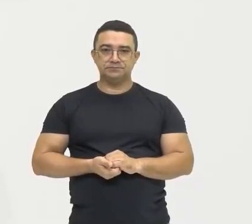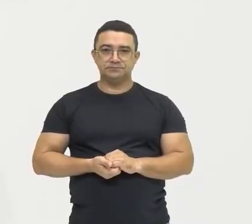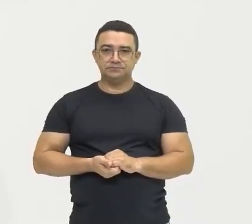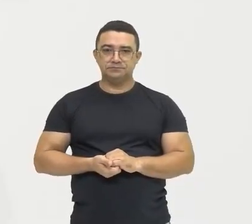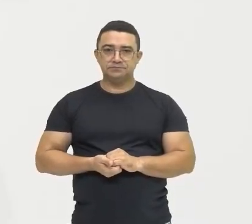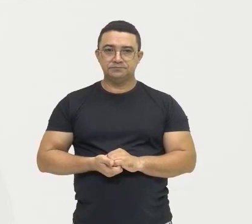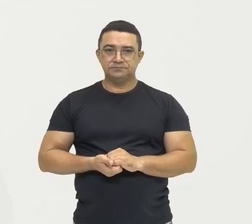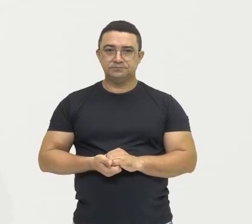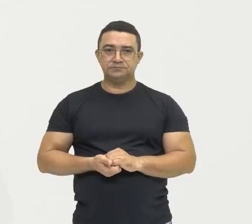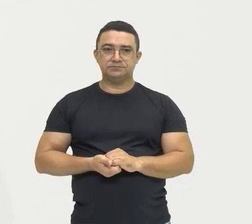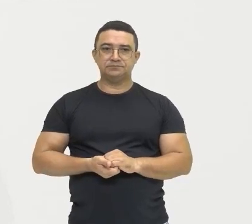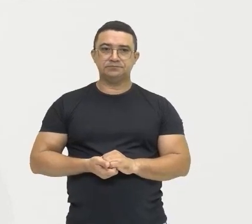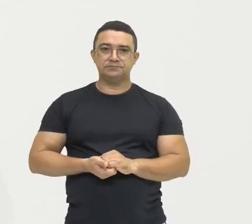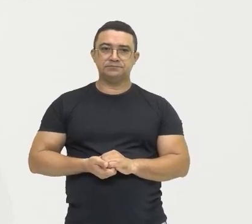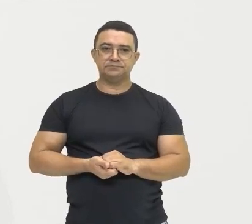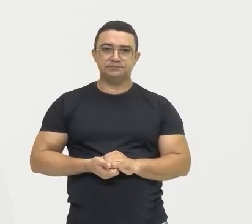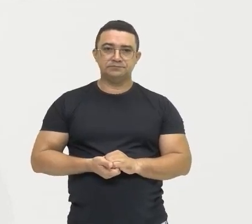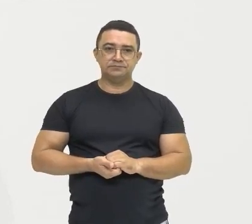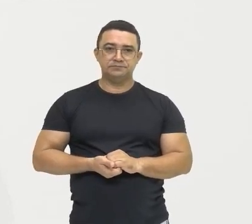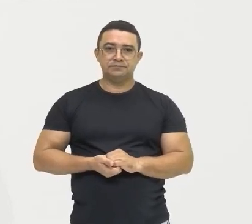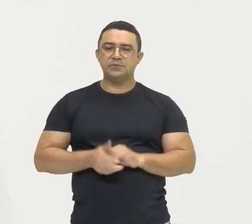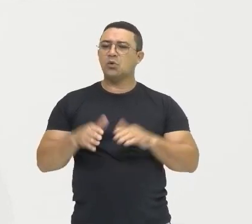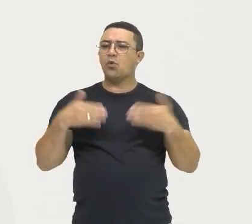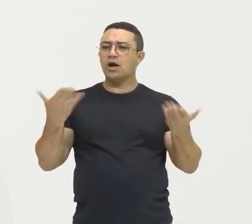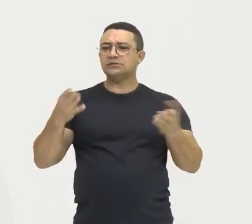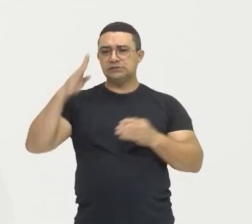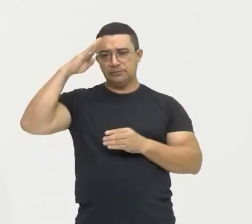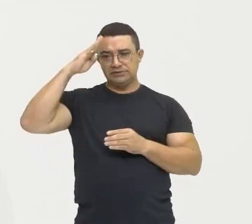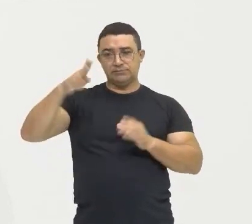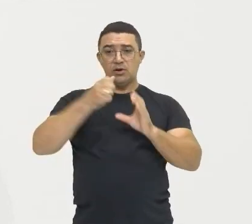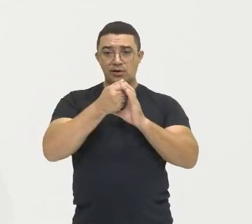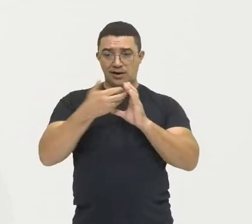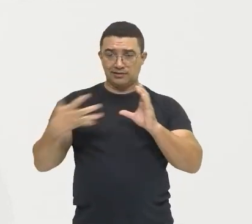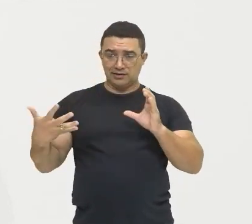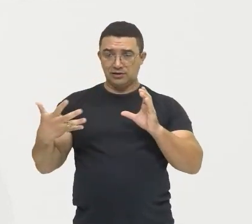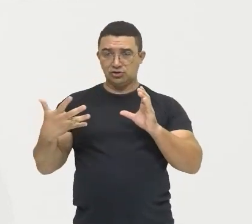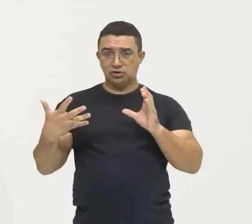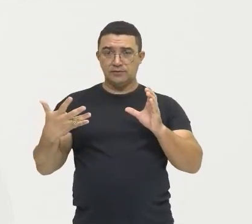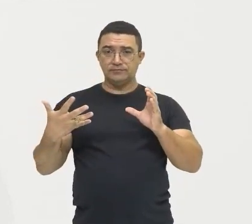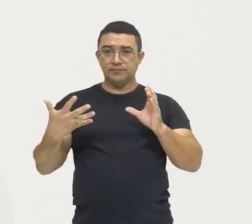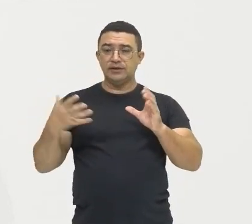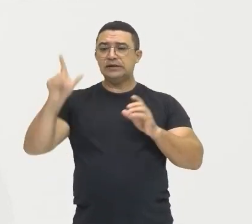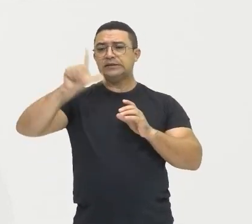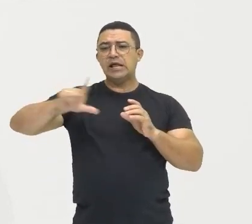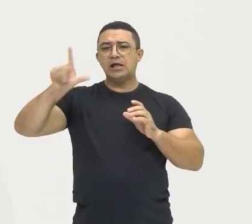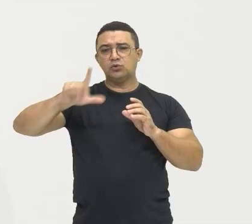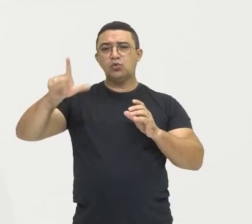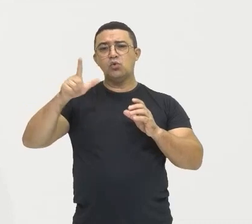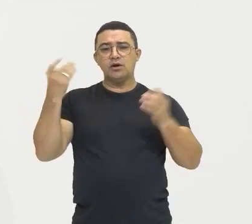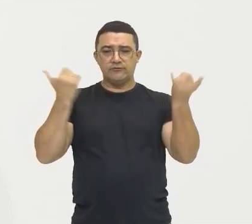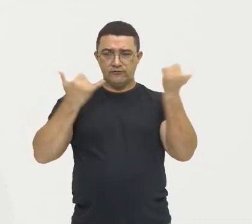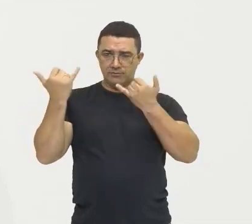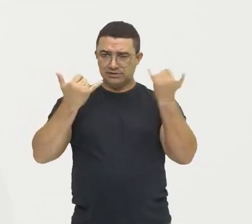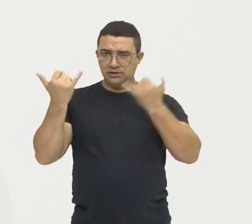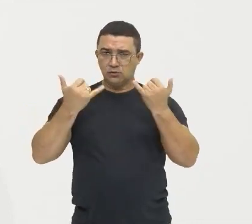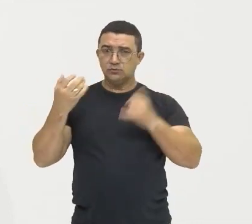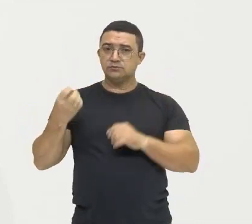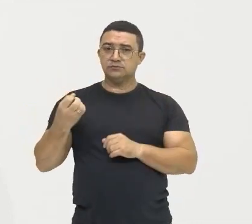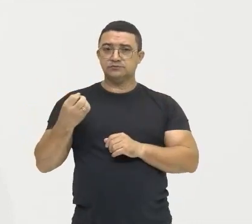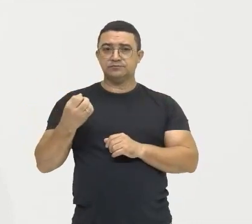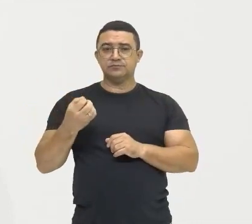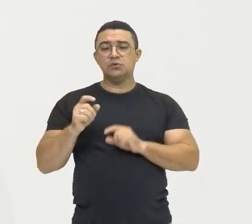nessa literatura de viagem, de informação, quais são as principais características desse primeiro momento